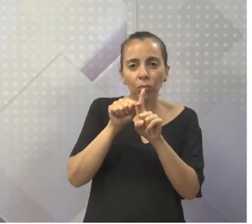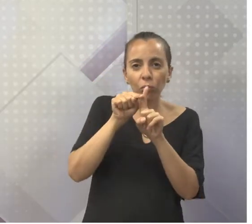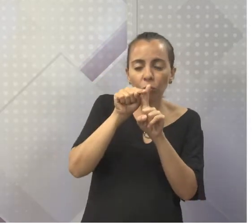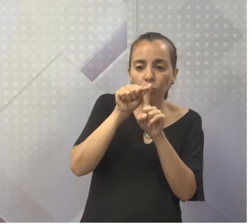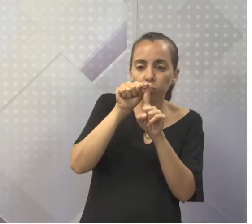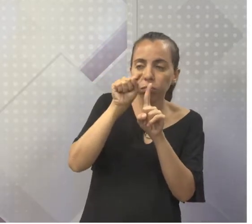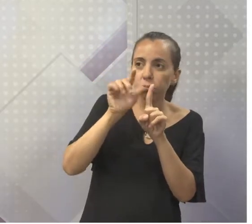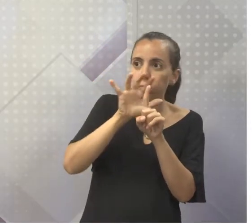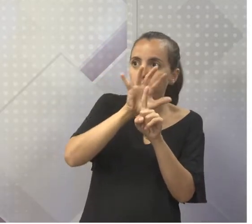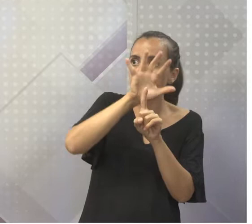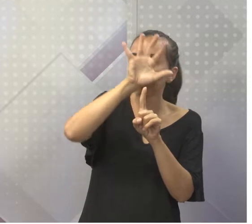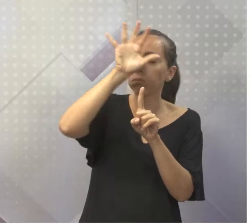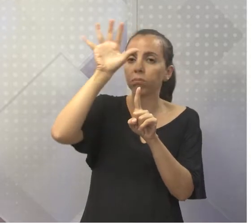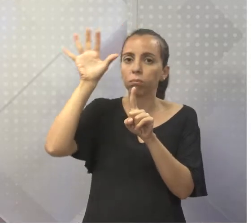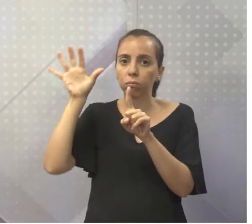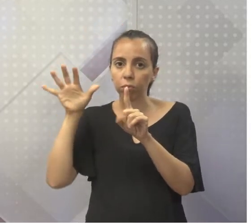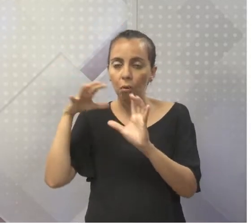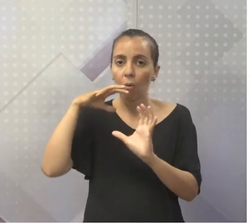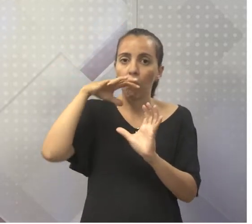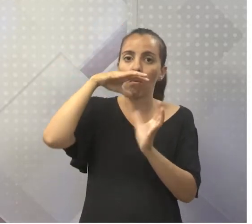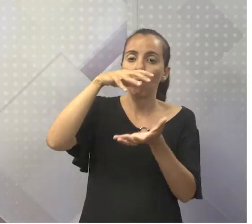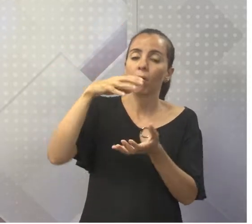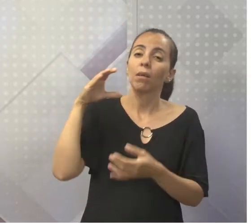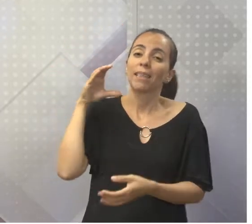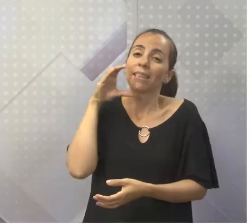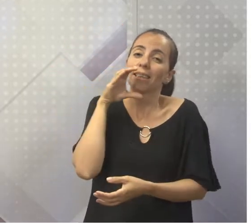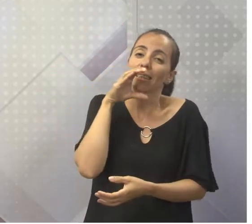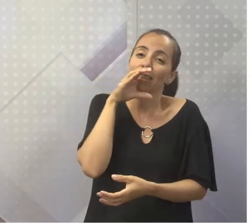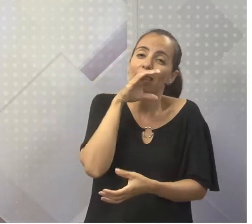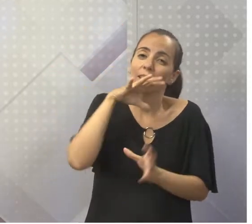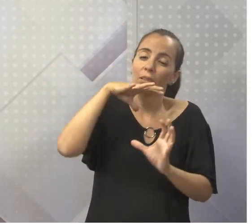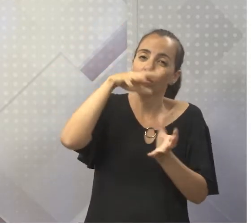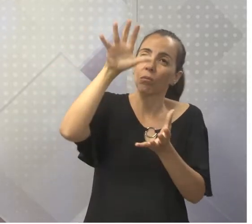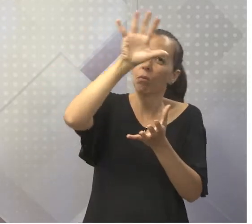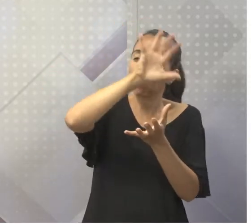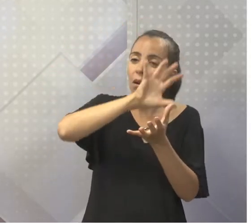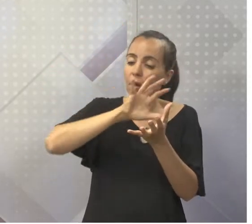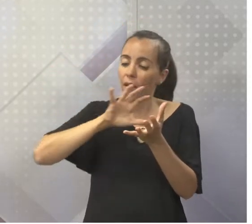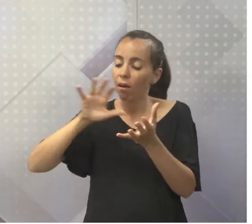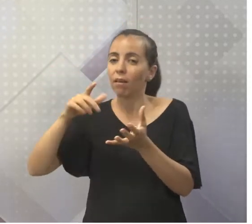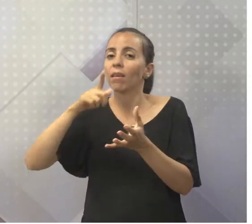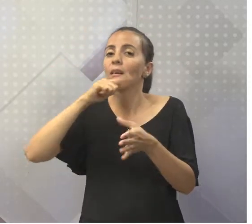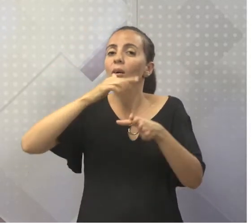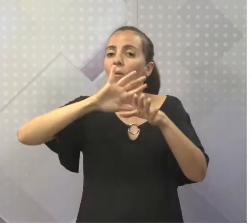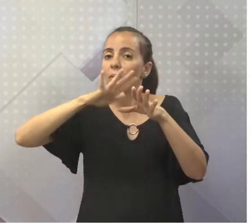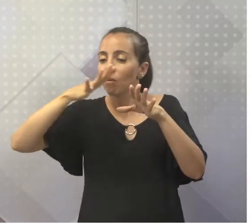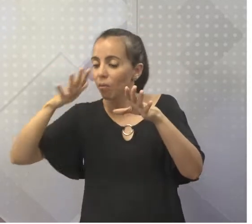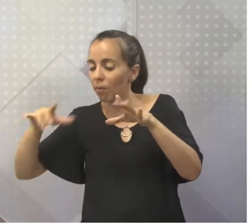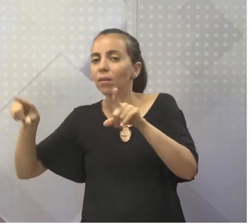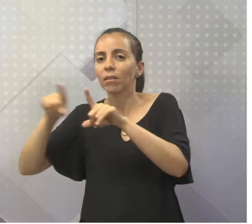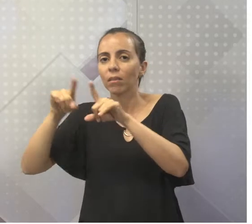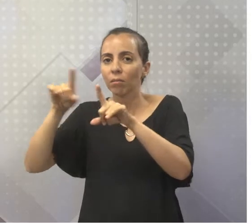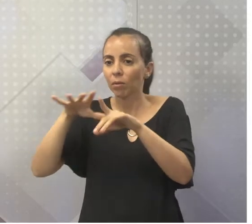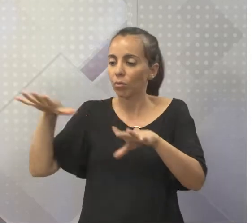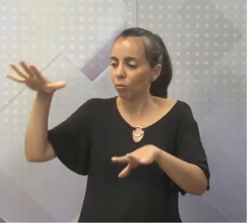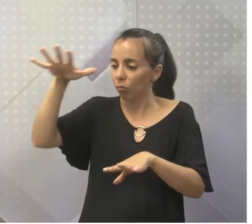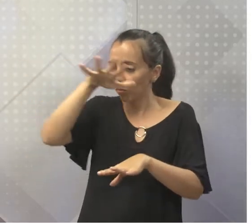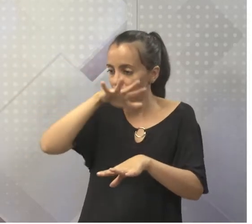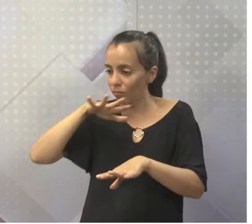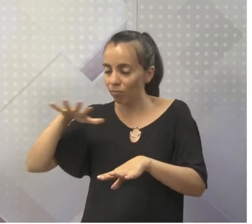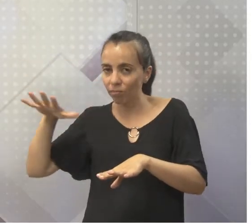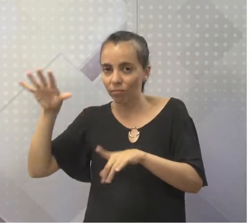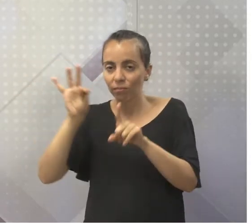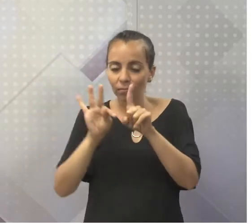aumento da temperatura média da terra principalmente na atmosfera e nos oceanos provocando alterações no clima em escala